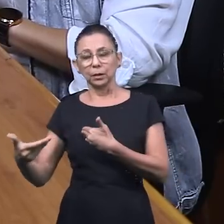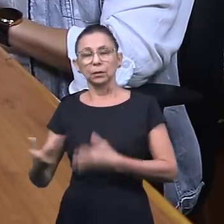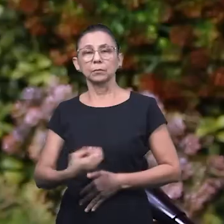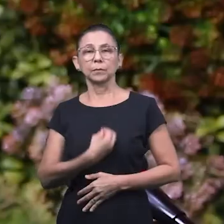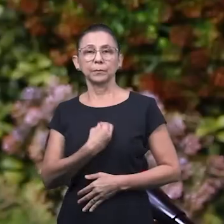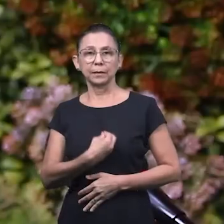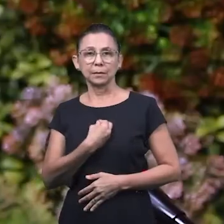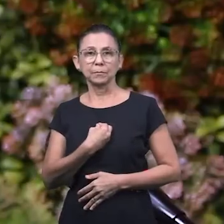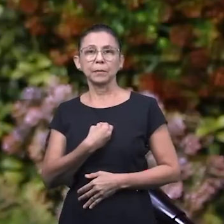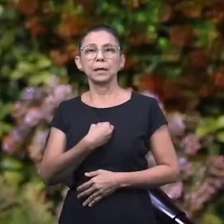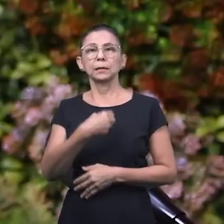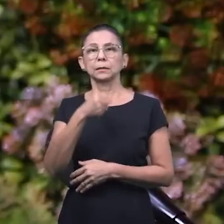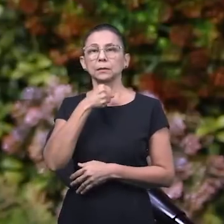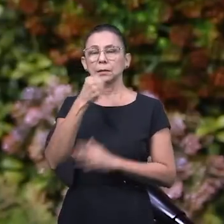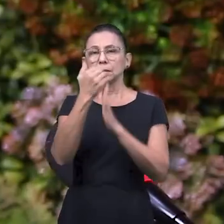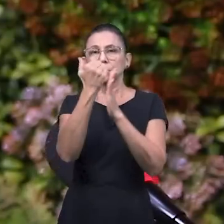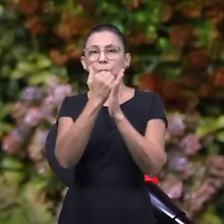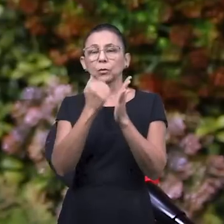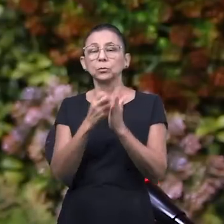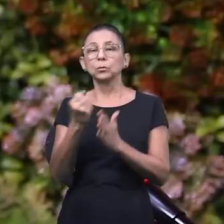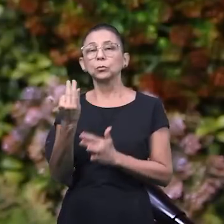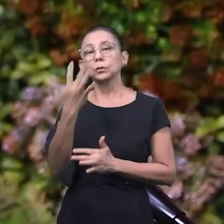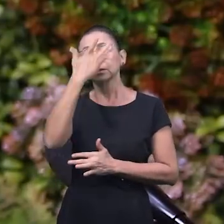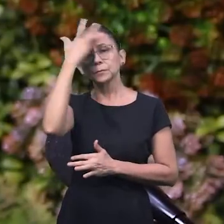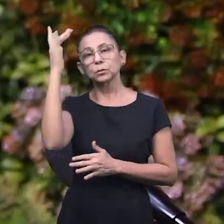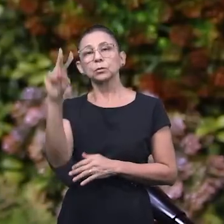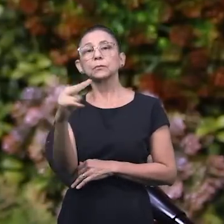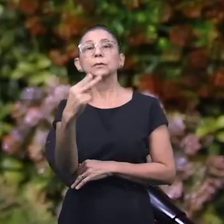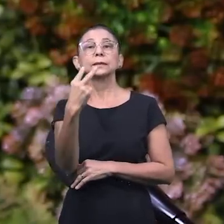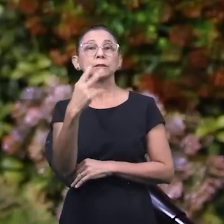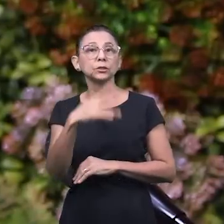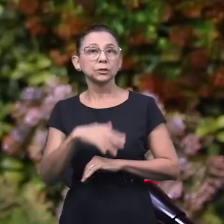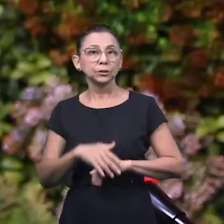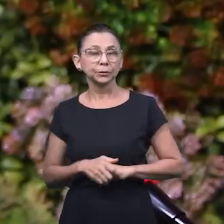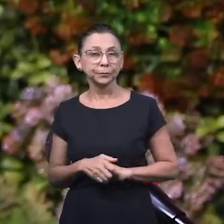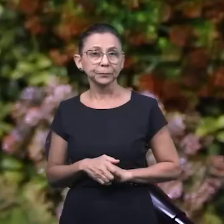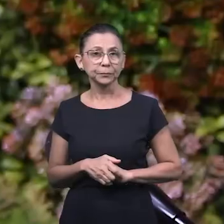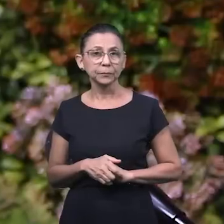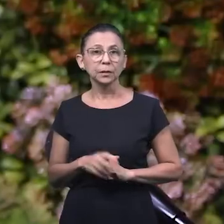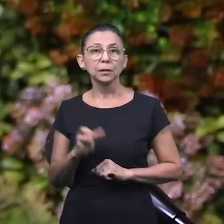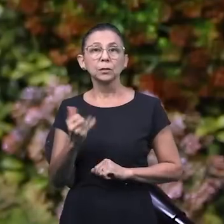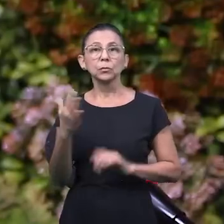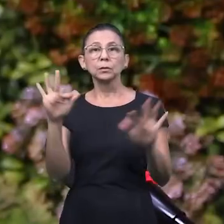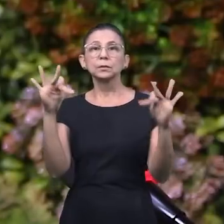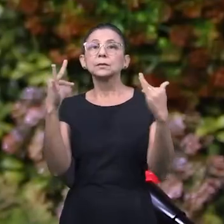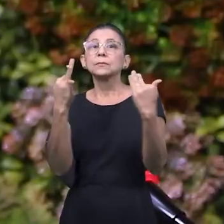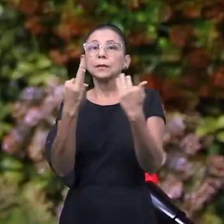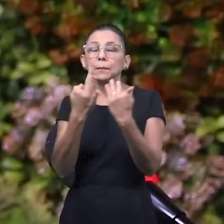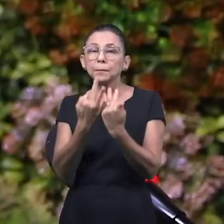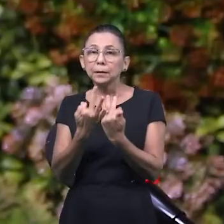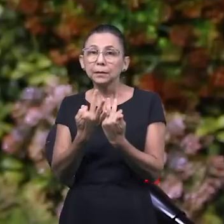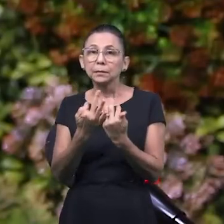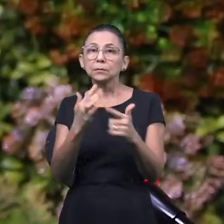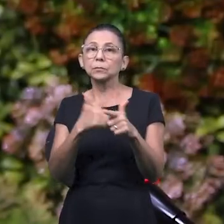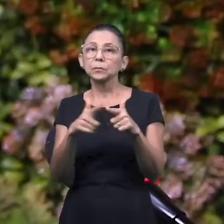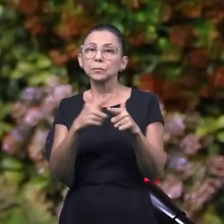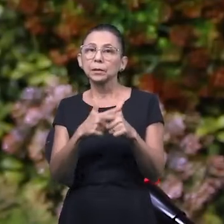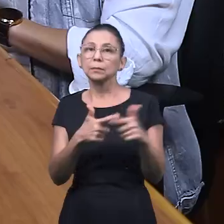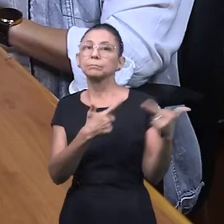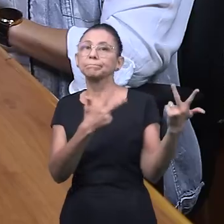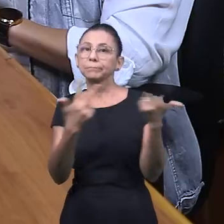quadro, quantas vidas vão ouvir essa experiência e vão ser alcançadas? Quantas pessoas, quantas famílias têm passado pelo